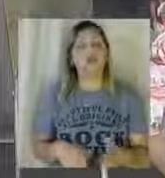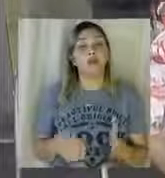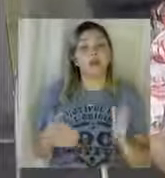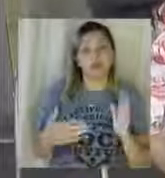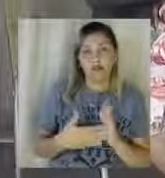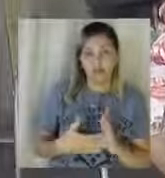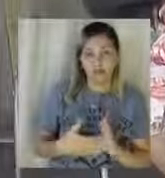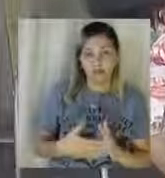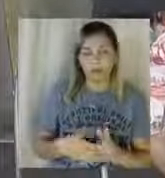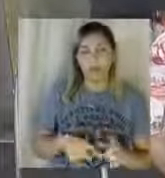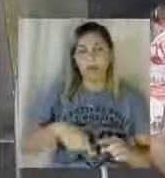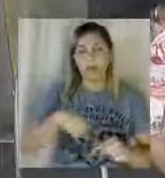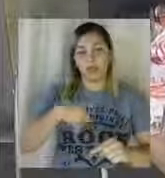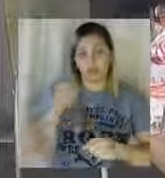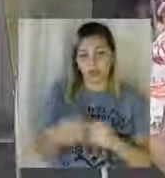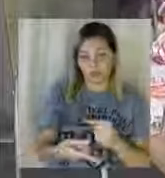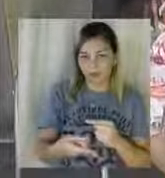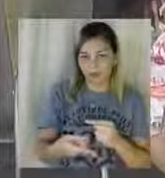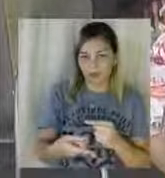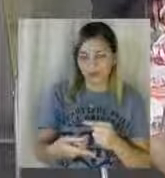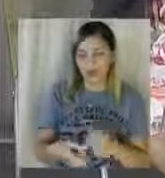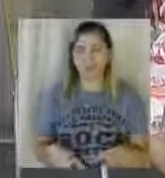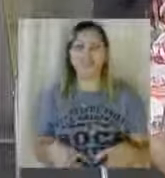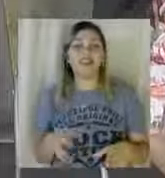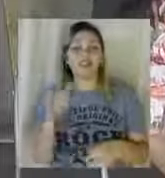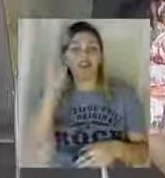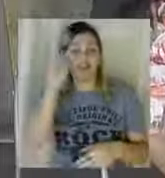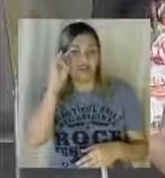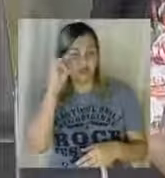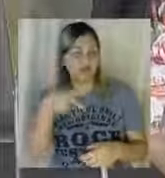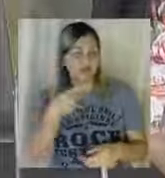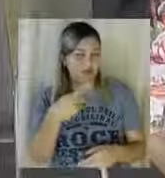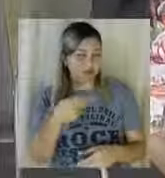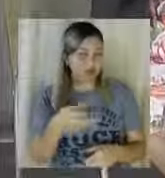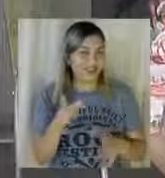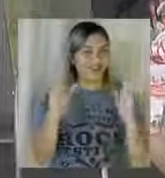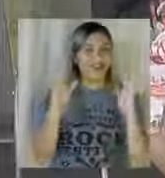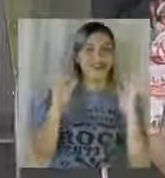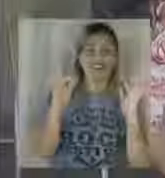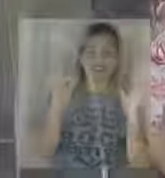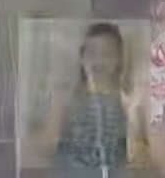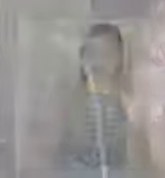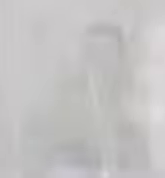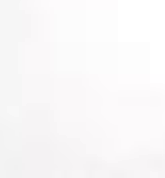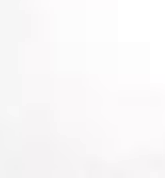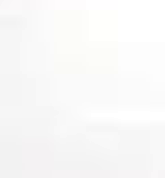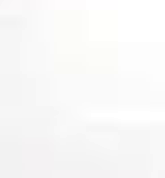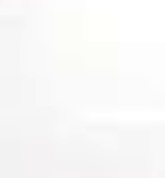sobre relacionamentos amorosos. Como é que fica a paquera? Vamos lá? Break